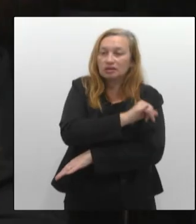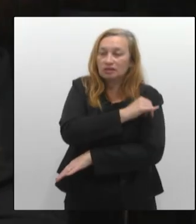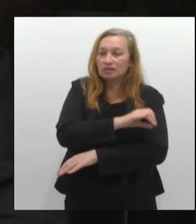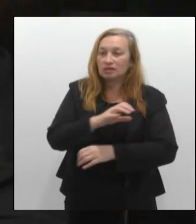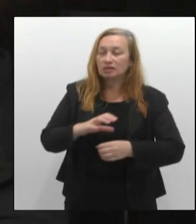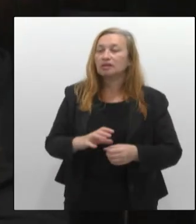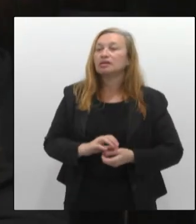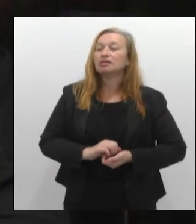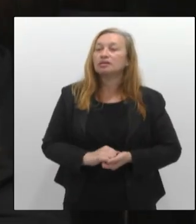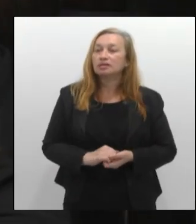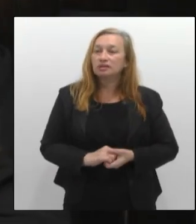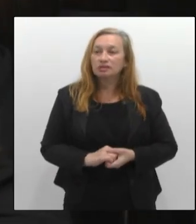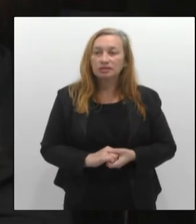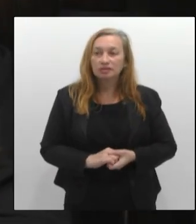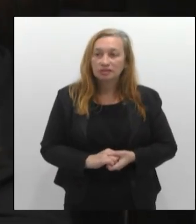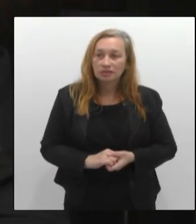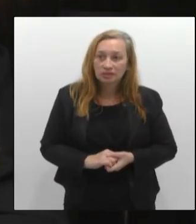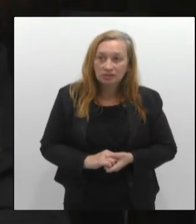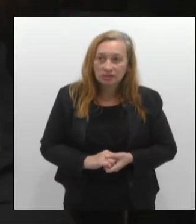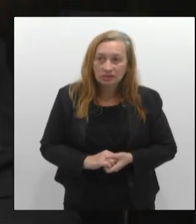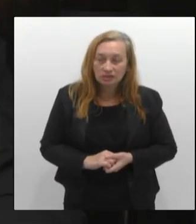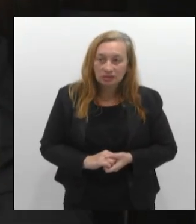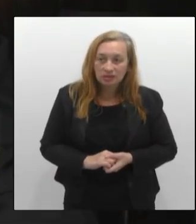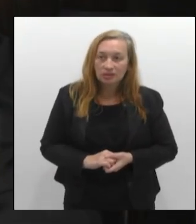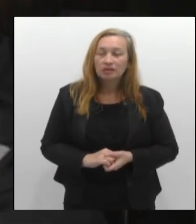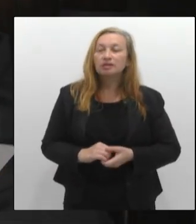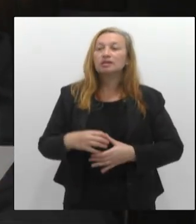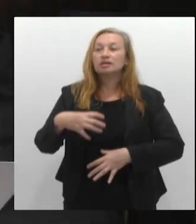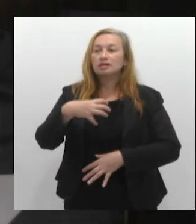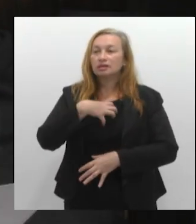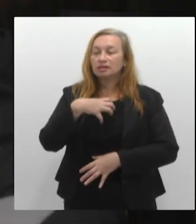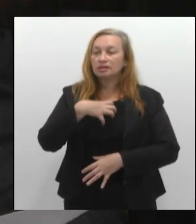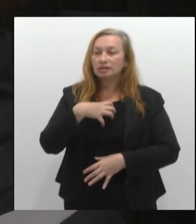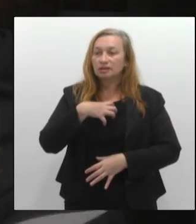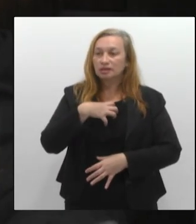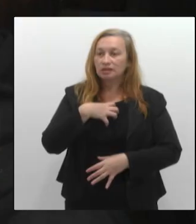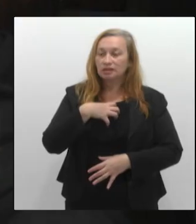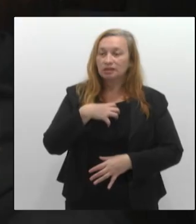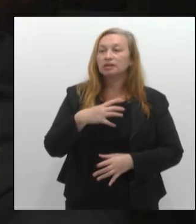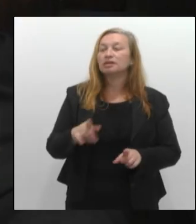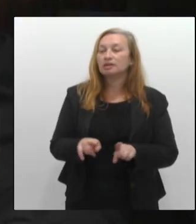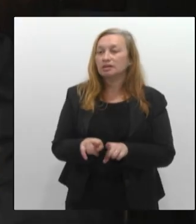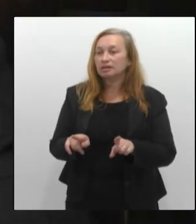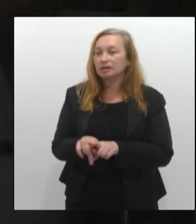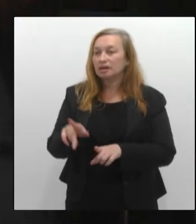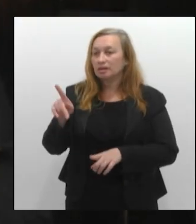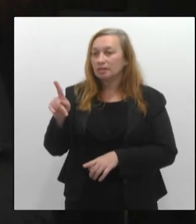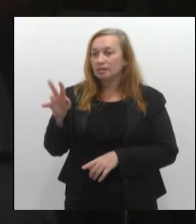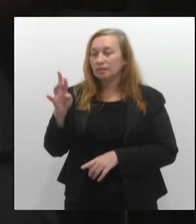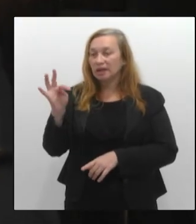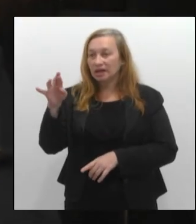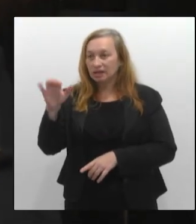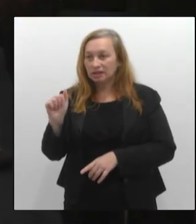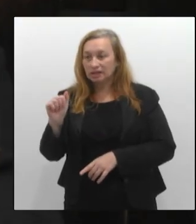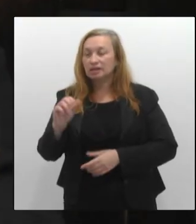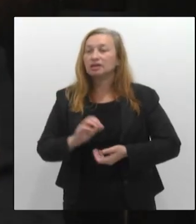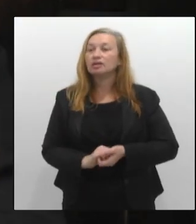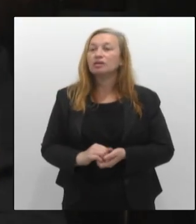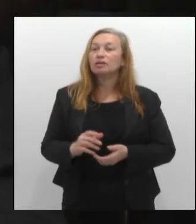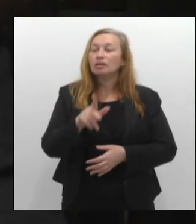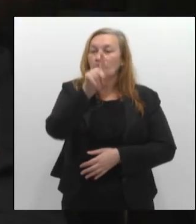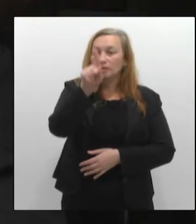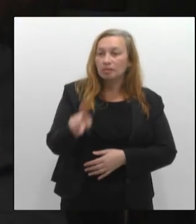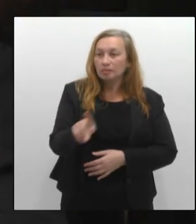São Salvador. Estendendo-se do sul da Bahia até o Rio da Prata, ao criar essa administração eclesiástica, o Papa